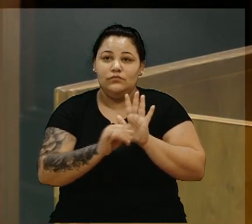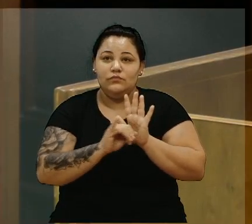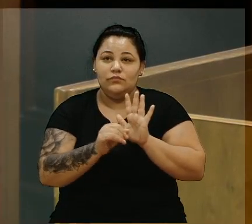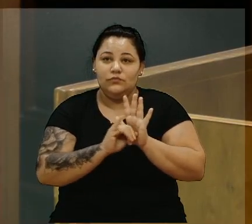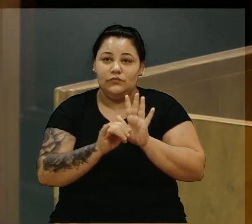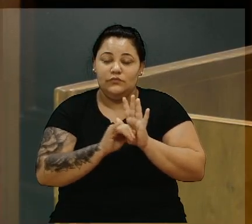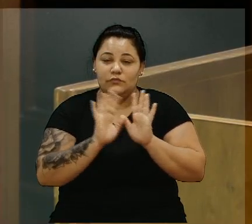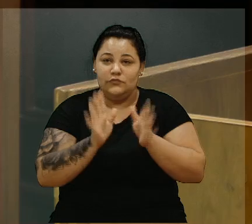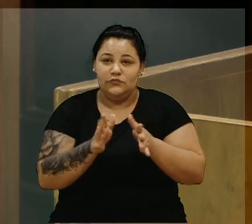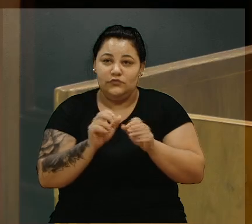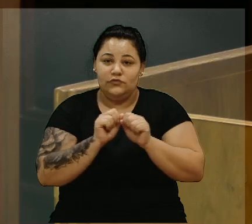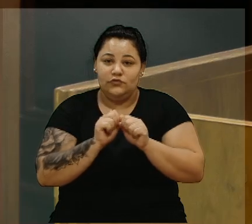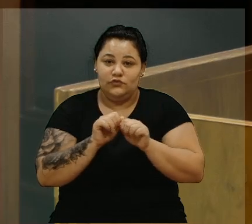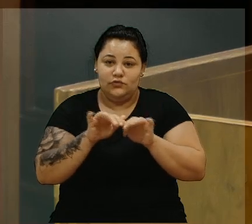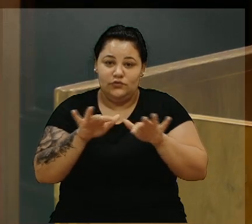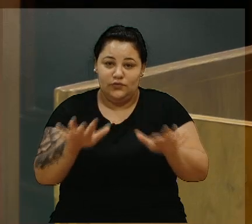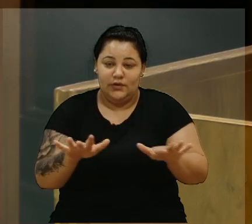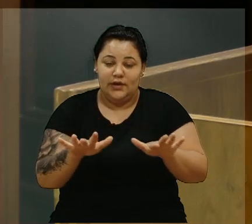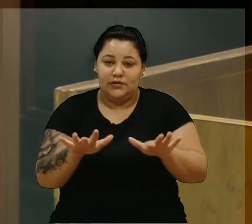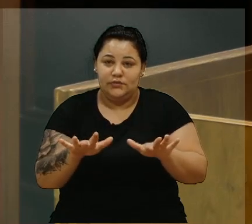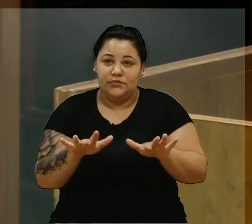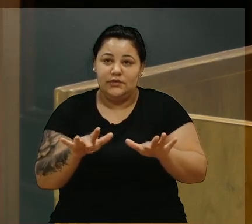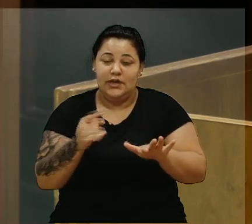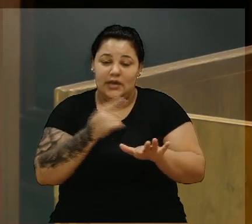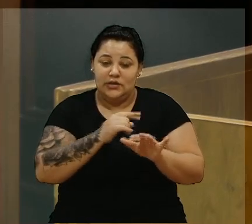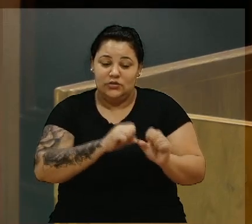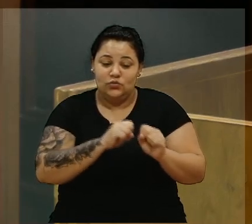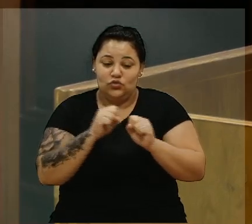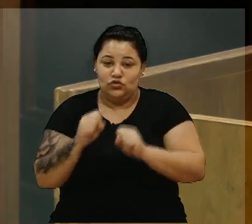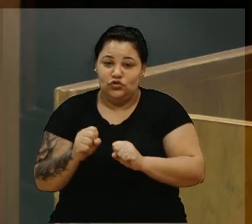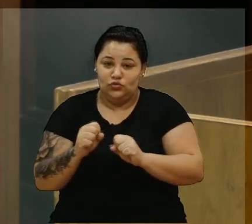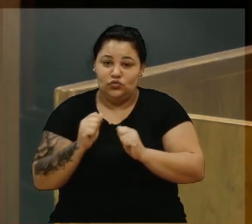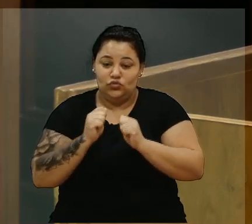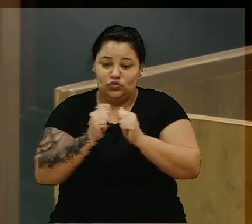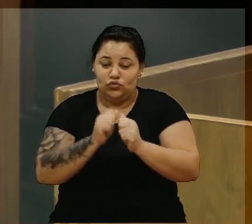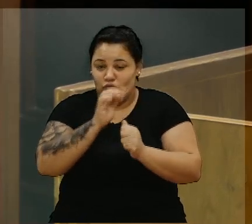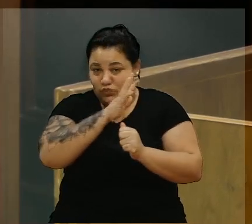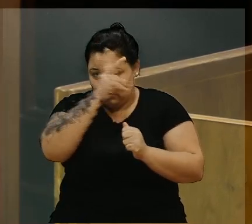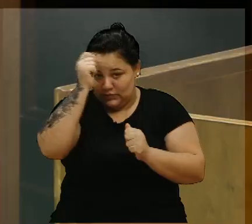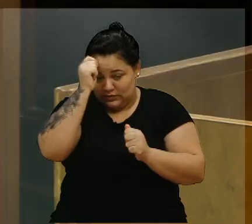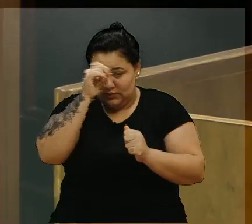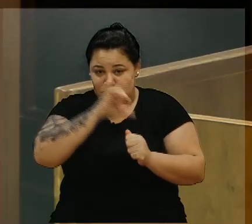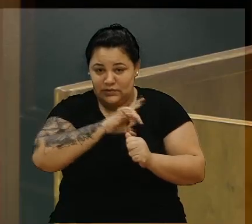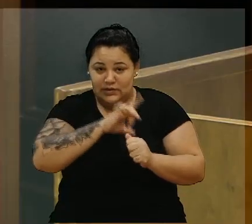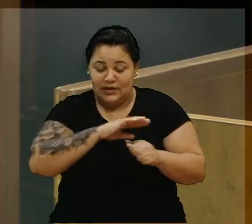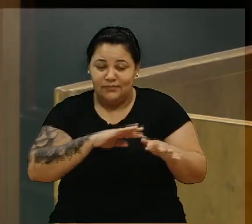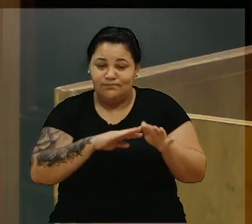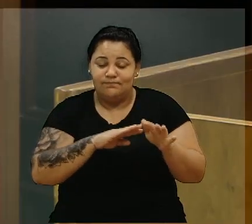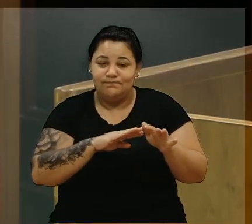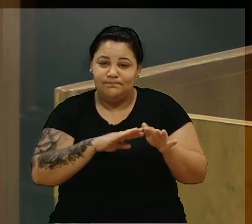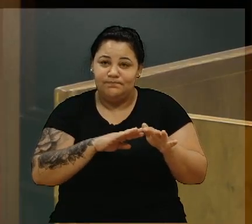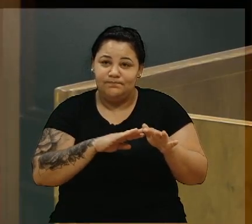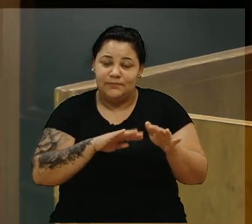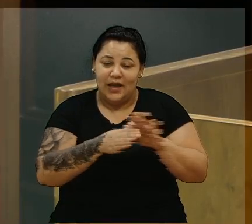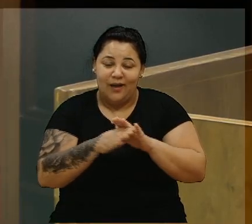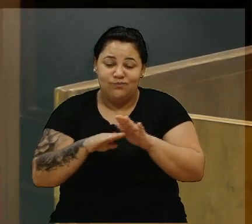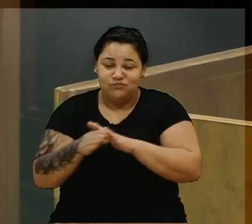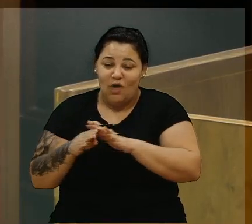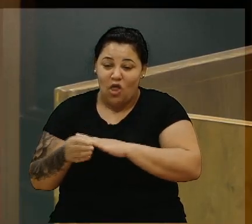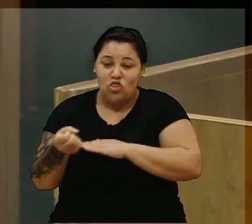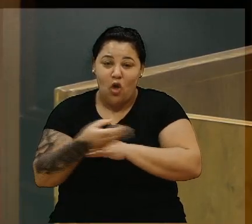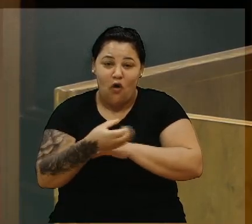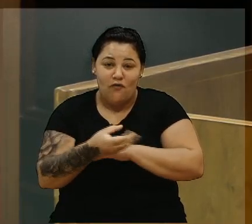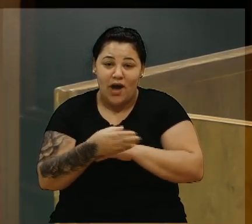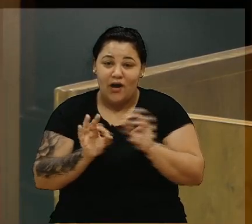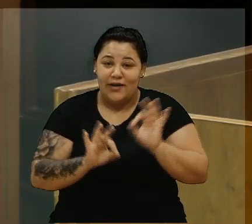publicados, eles poderiam, por parte do município, sofrer ajustes, atualizações. Nós temos